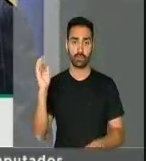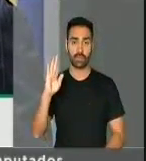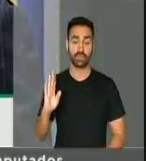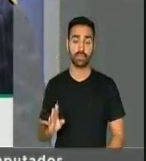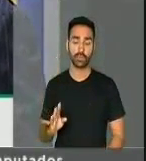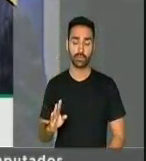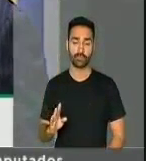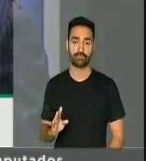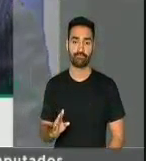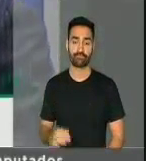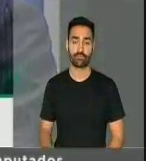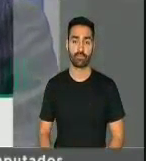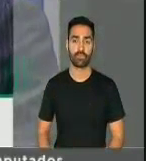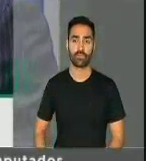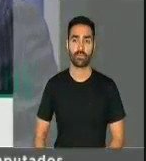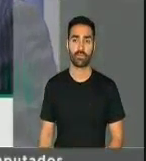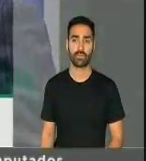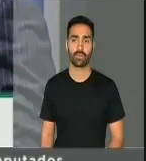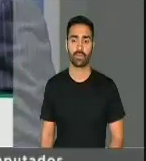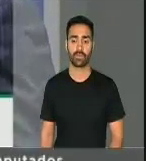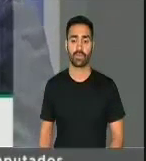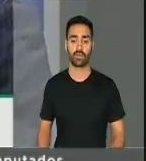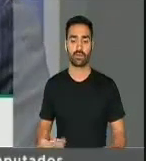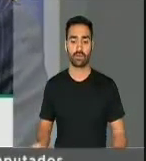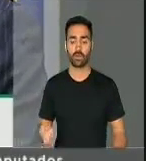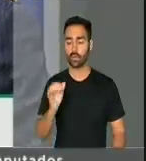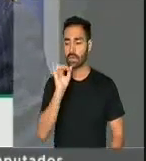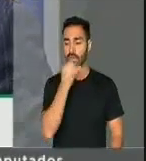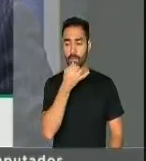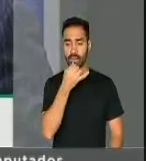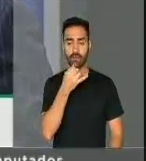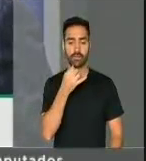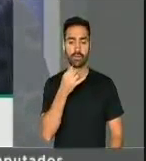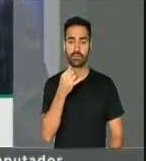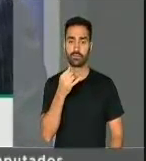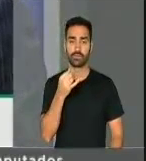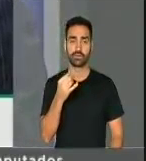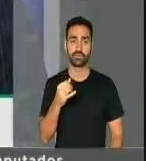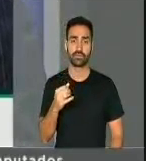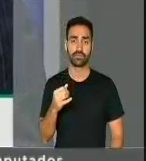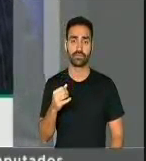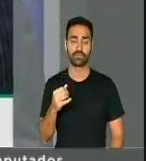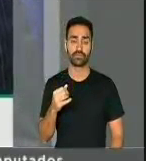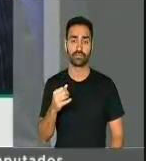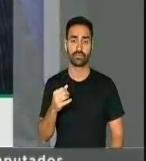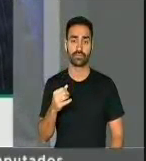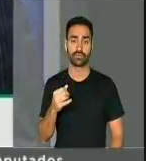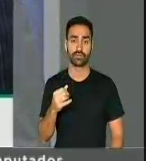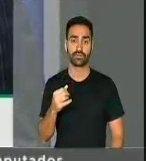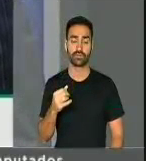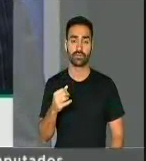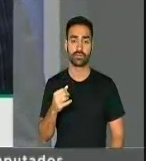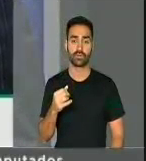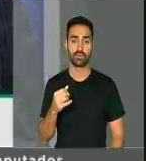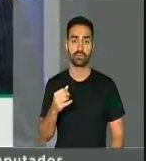país. E aí, lamentavelmente, eu tenho que fazer aqui um